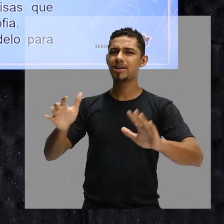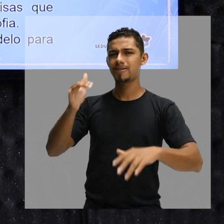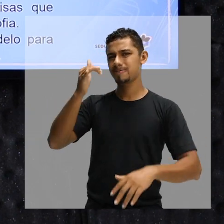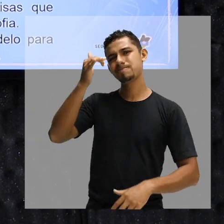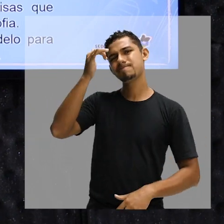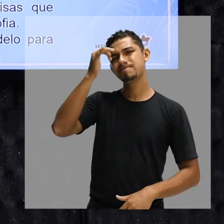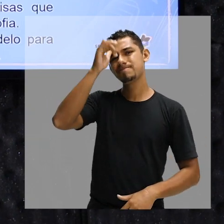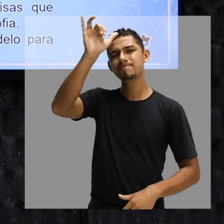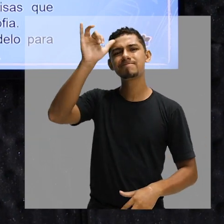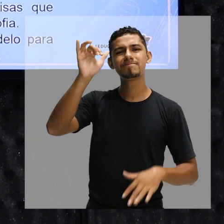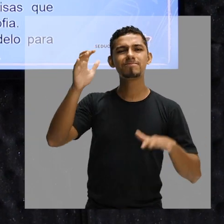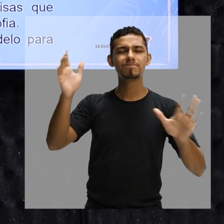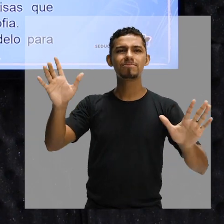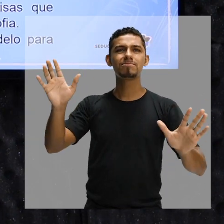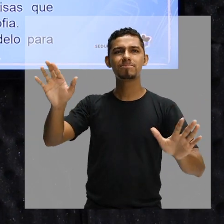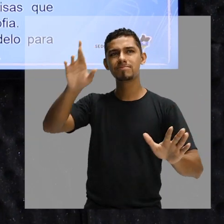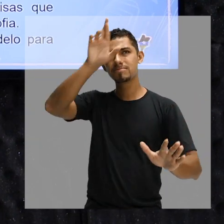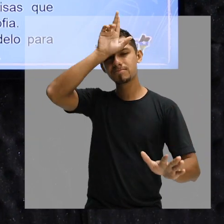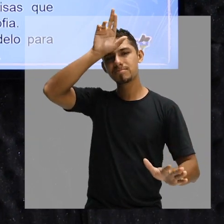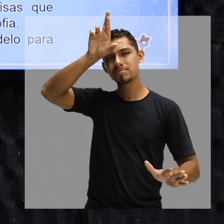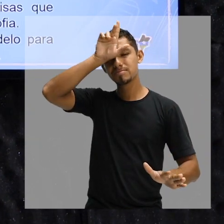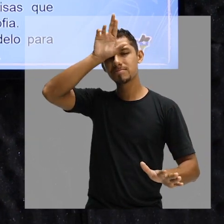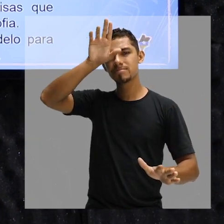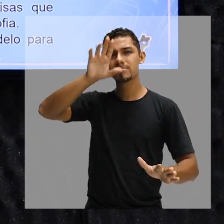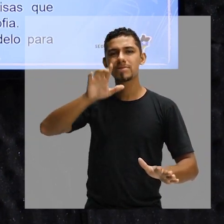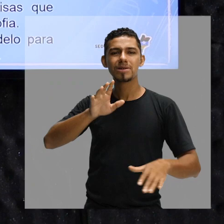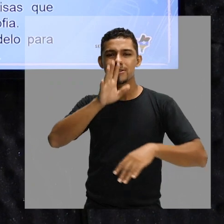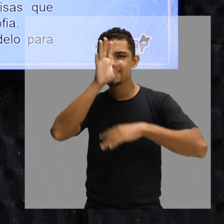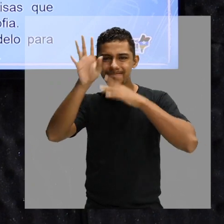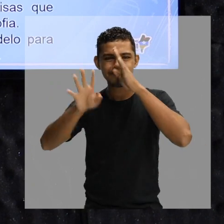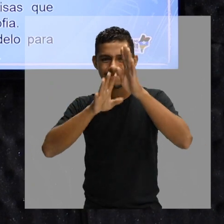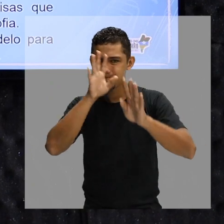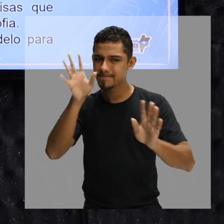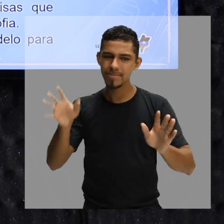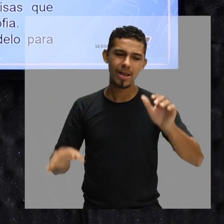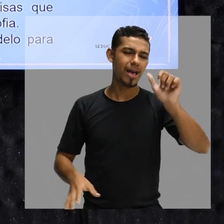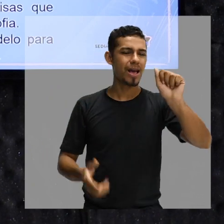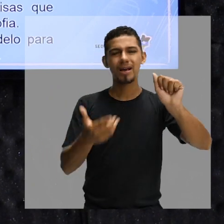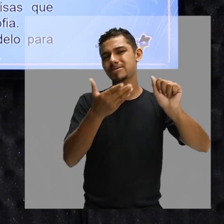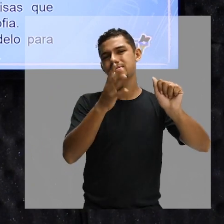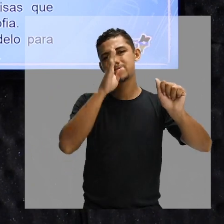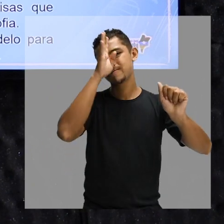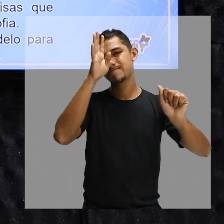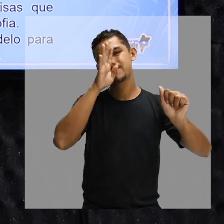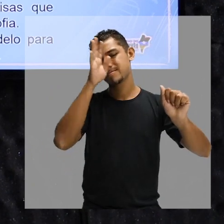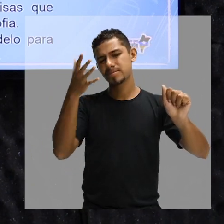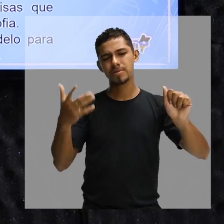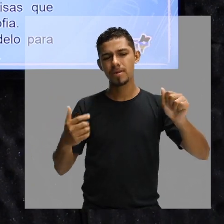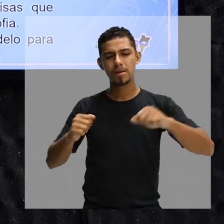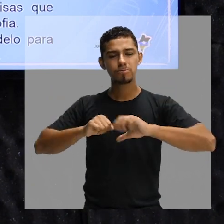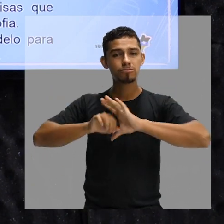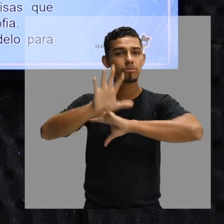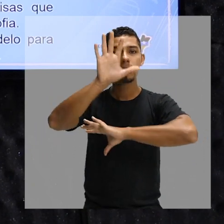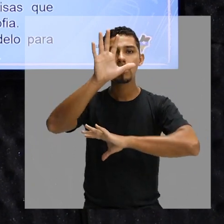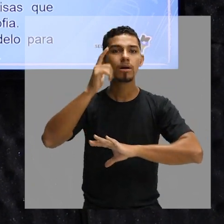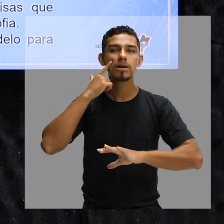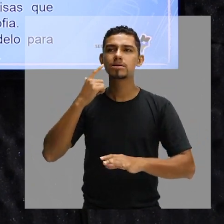equivocada, extremamente exagerada. É um exagero isso aqui que está na letra A. Expor a essência da verdade e